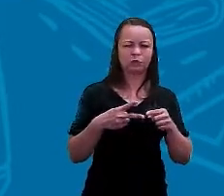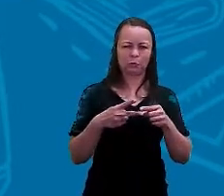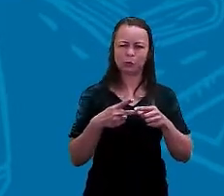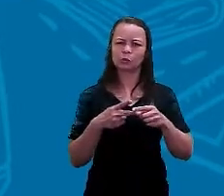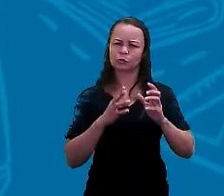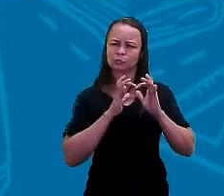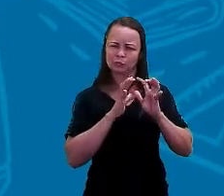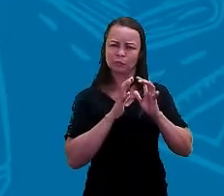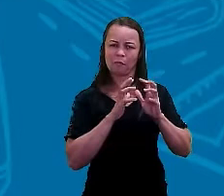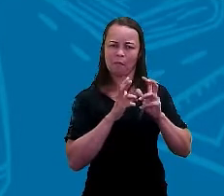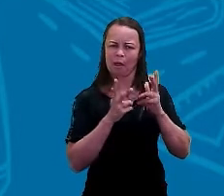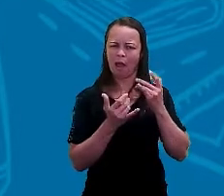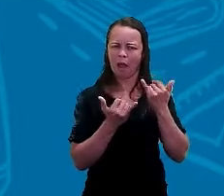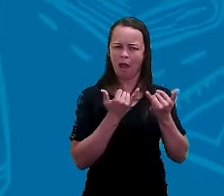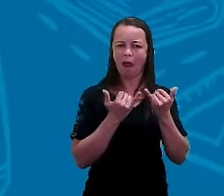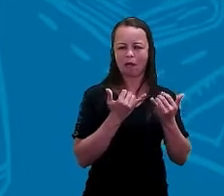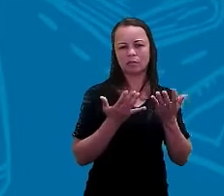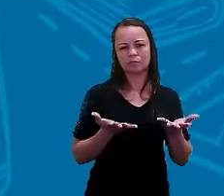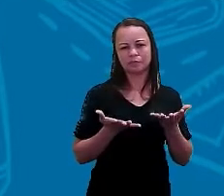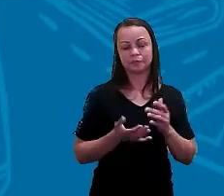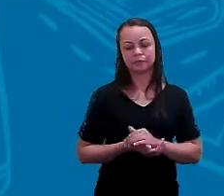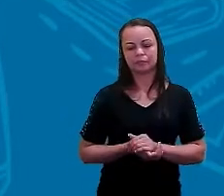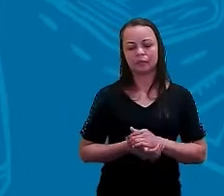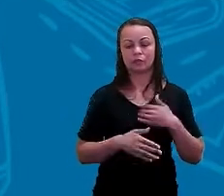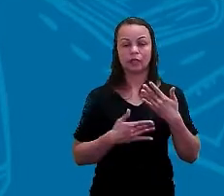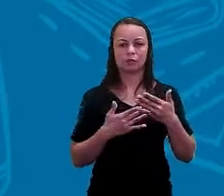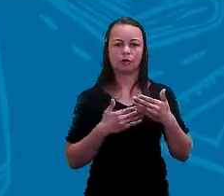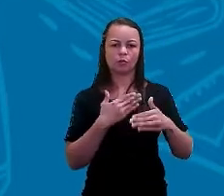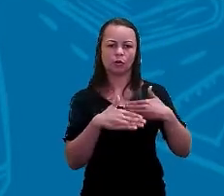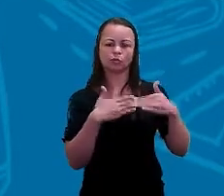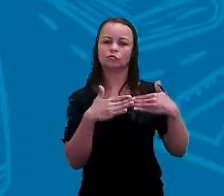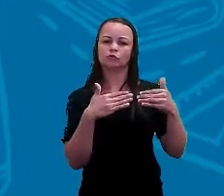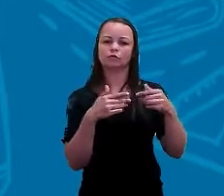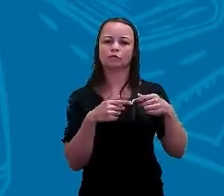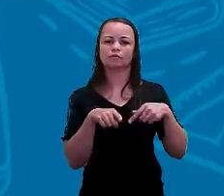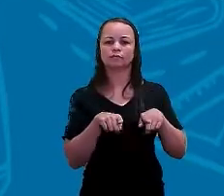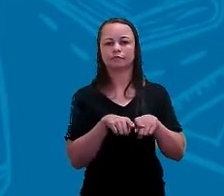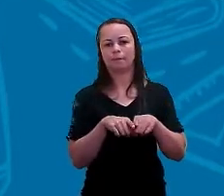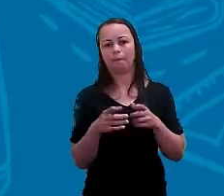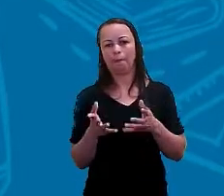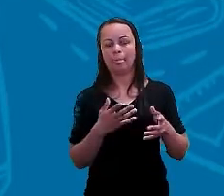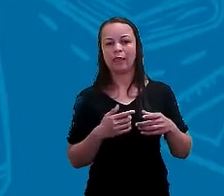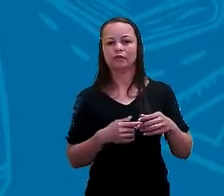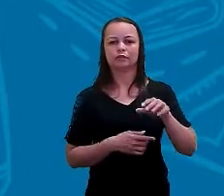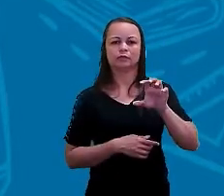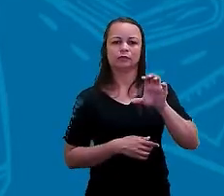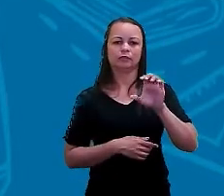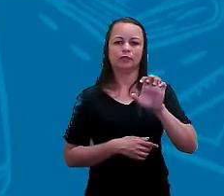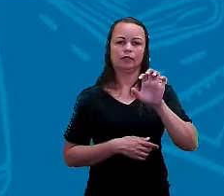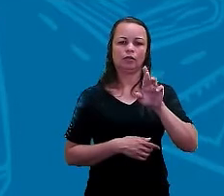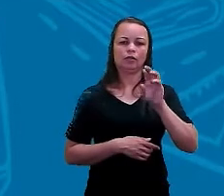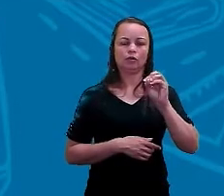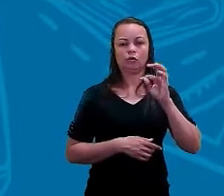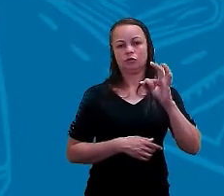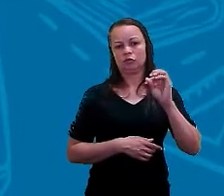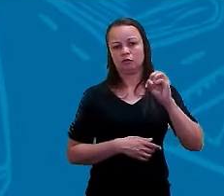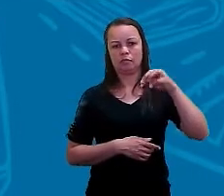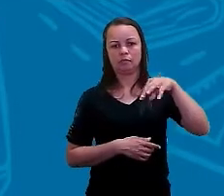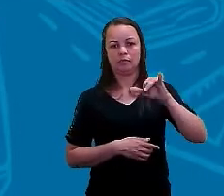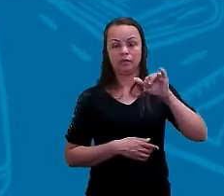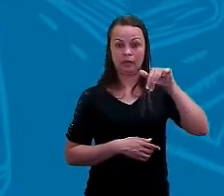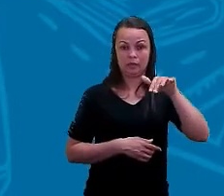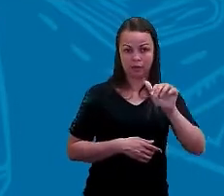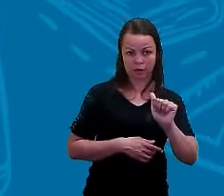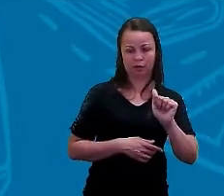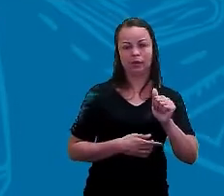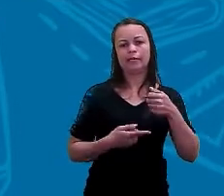gente, onde tem maior produção, a gente pode dizer, tanto de serotonina, tem um número muito grande, não só